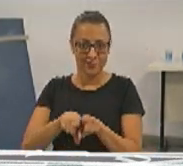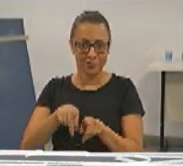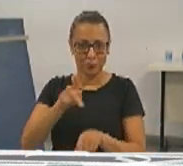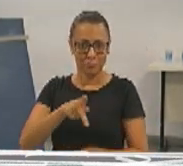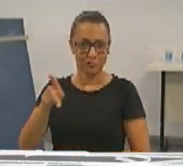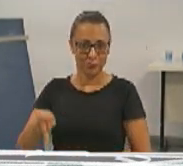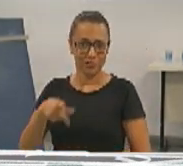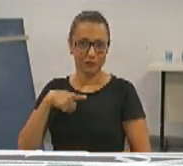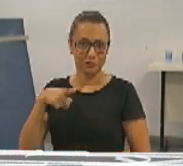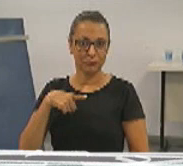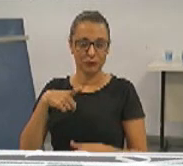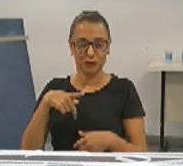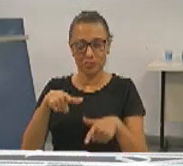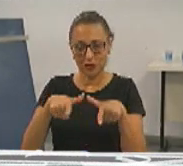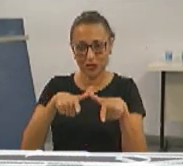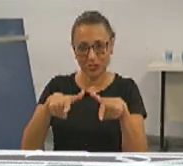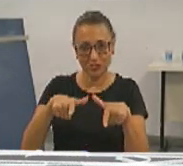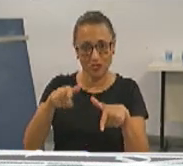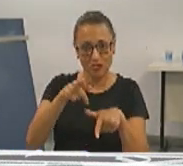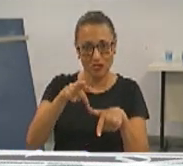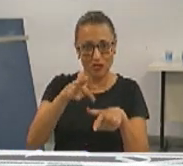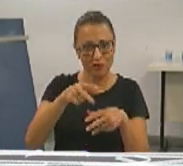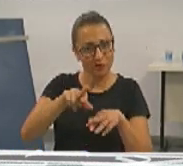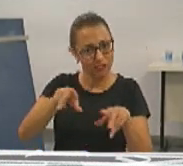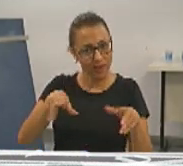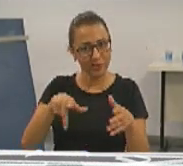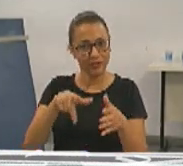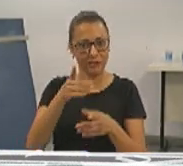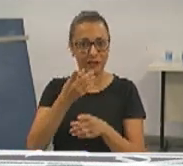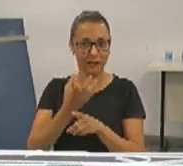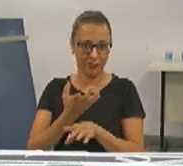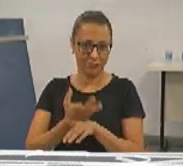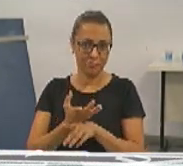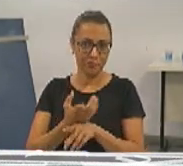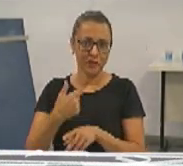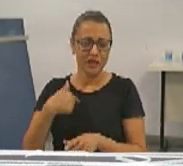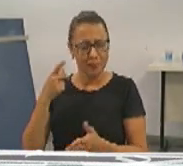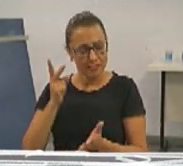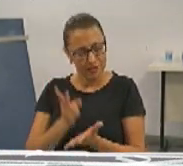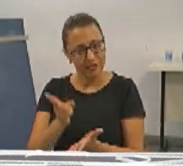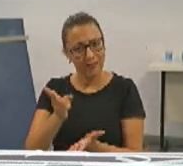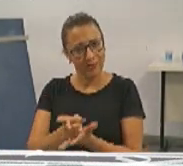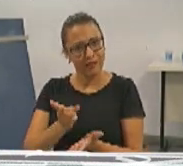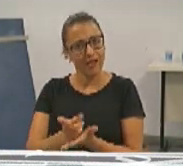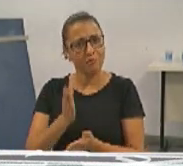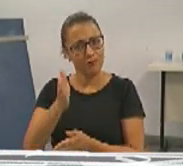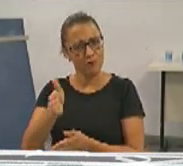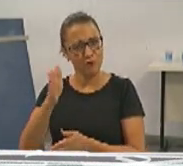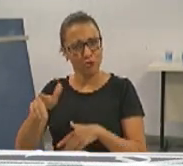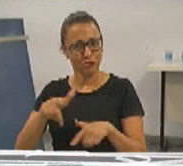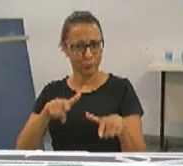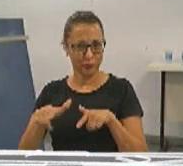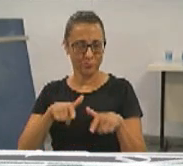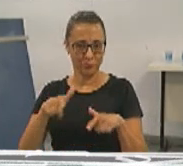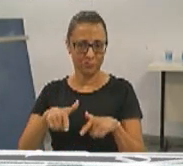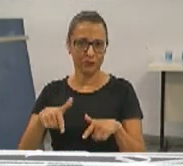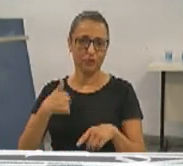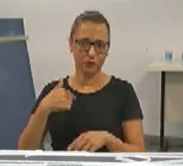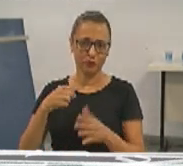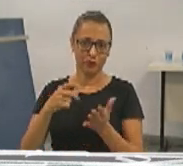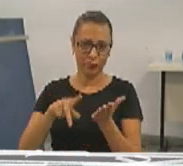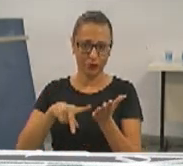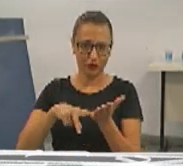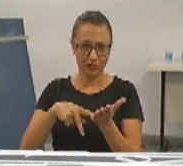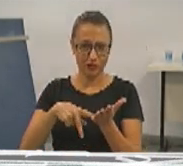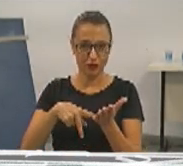Elétricos de Potência. Tenho participado ativamente de todas as ações que eu posso participar. Fui do Sindicato dos